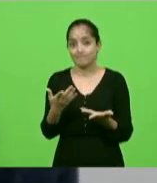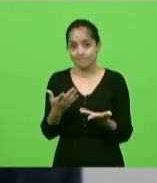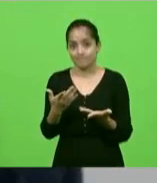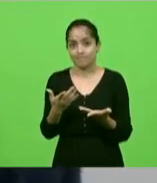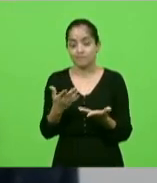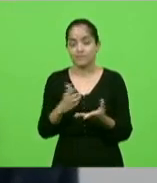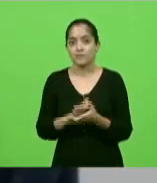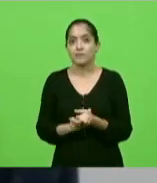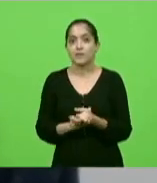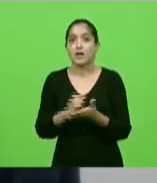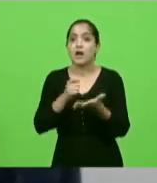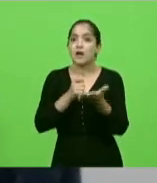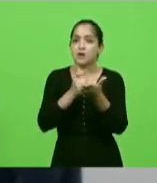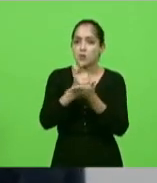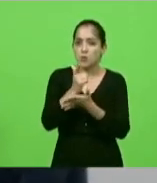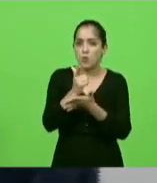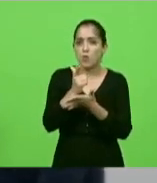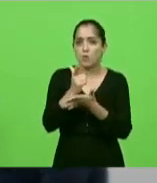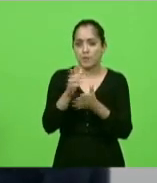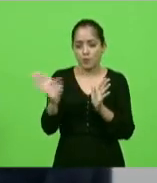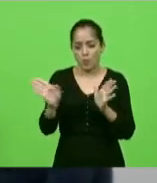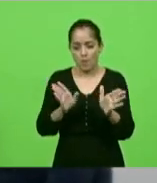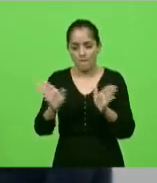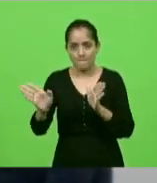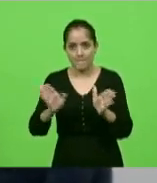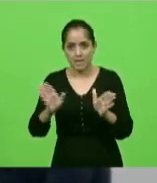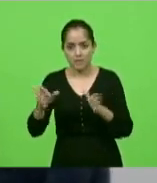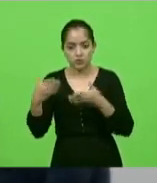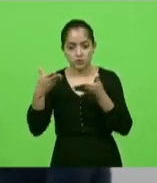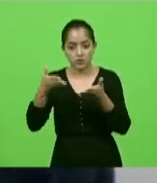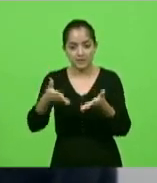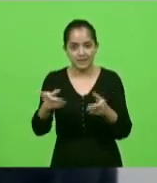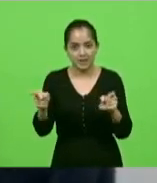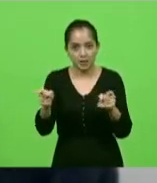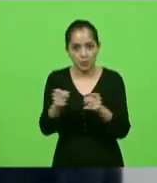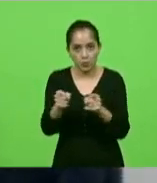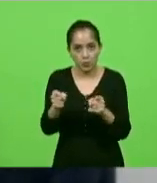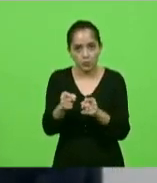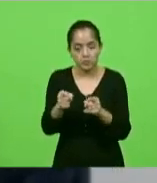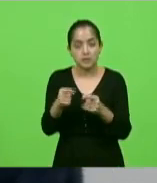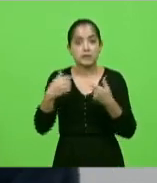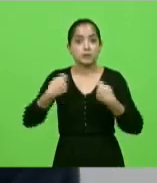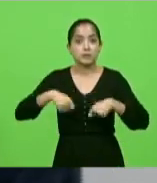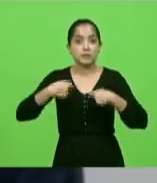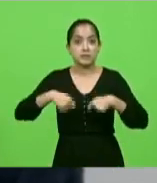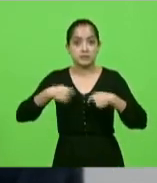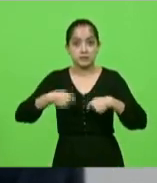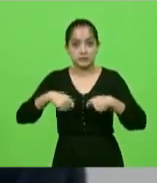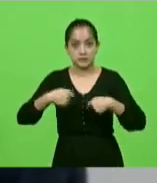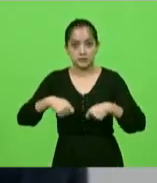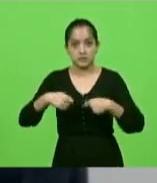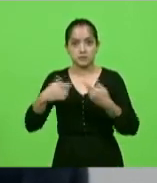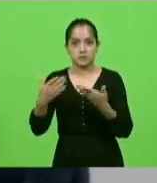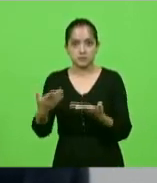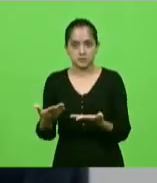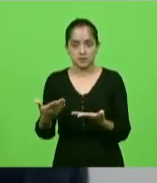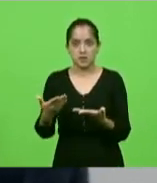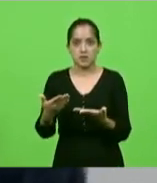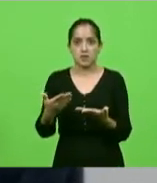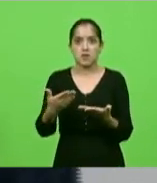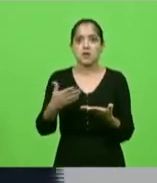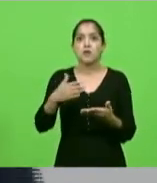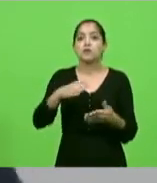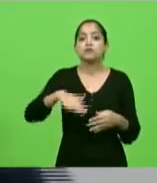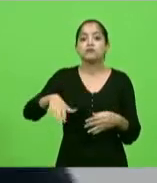no que diz respeito à compra com prazo de entrega a curto prazo, que é o que nós precisamos e isto faz com que o